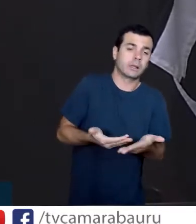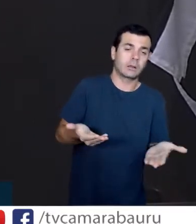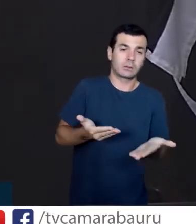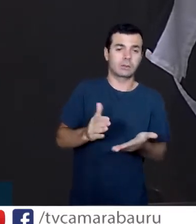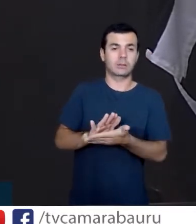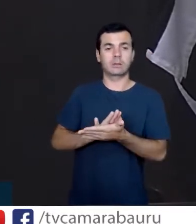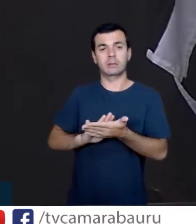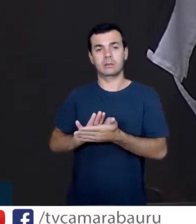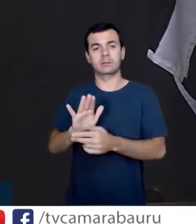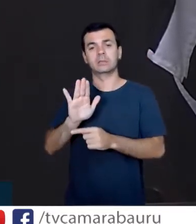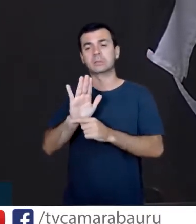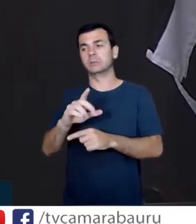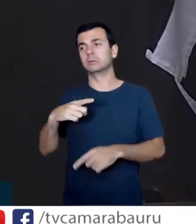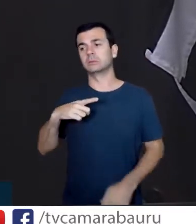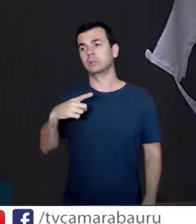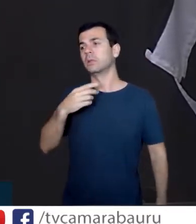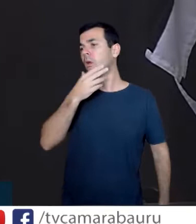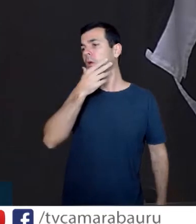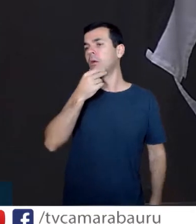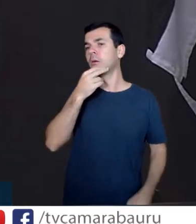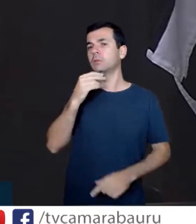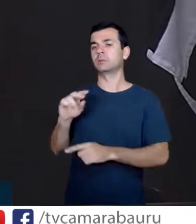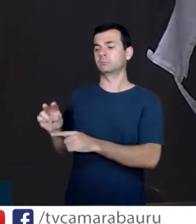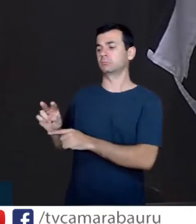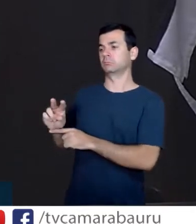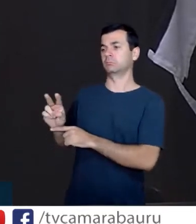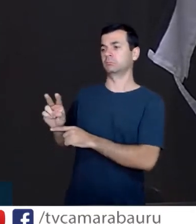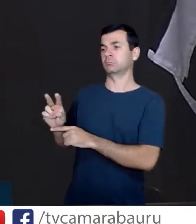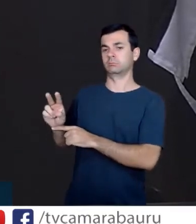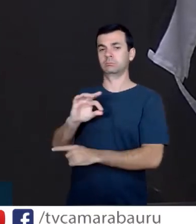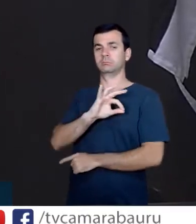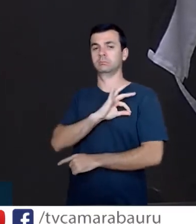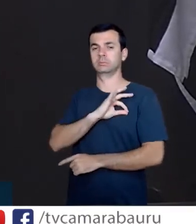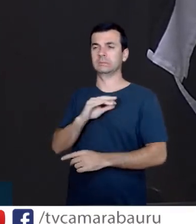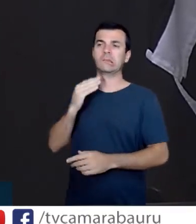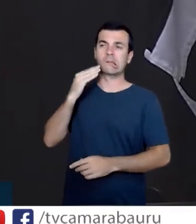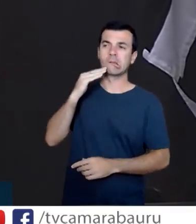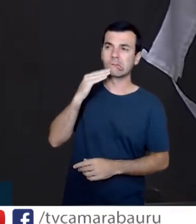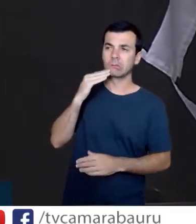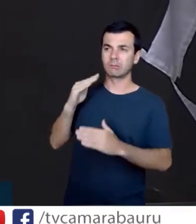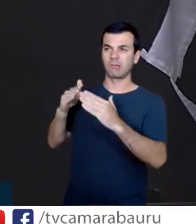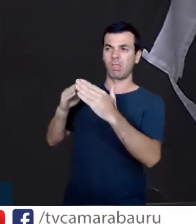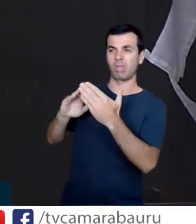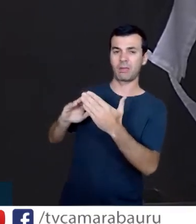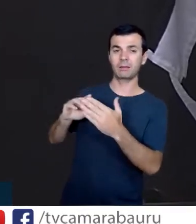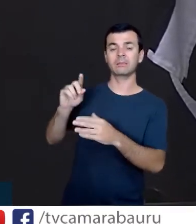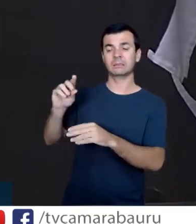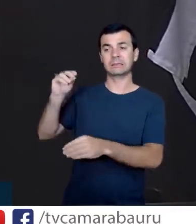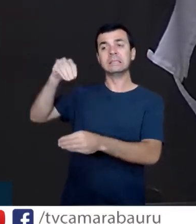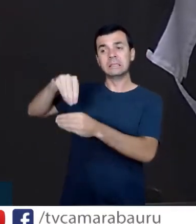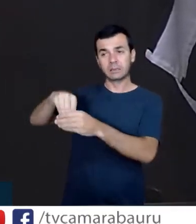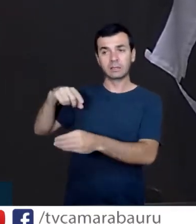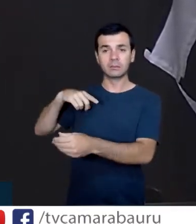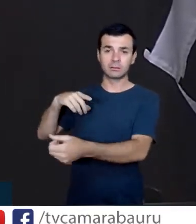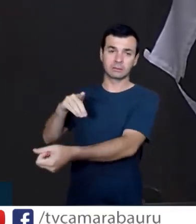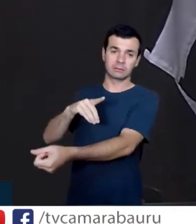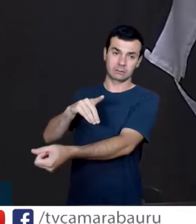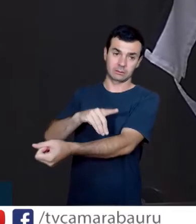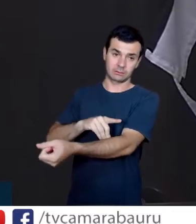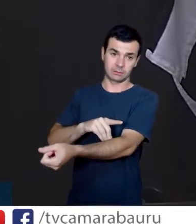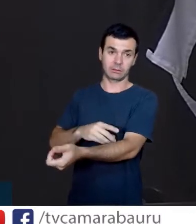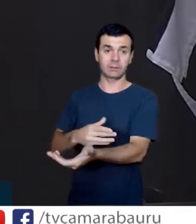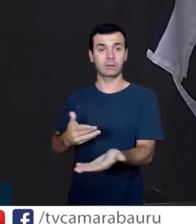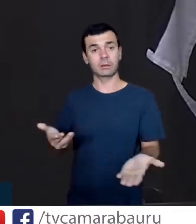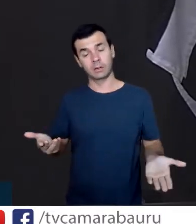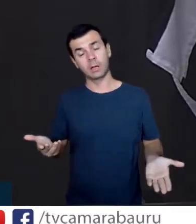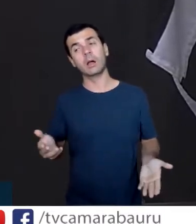ali naquela antiga delegacia detonada, que era um foco de dengue que nós conseguimos. Aqui eu reconheço e agradeço,